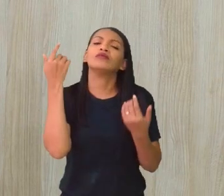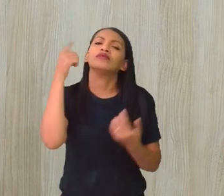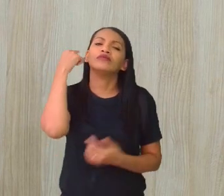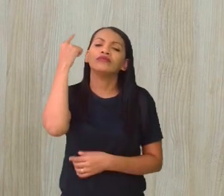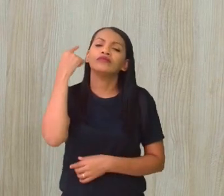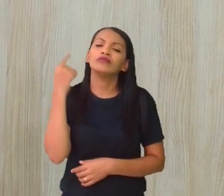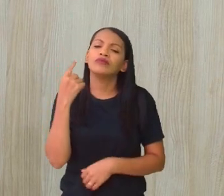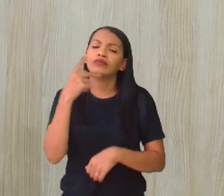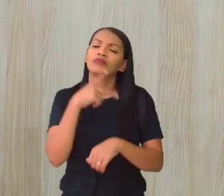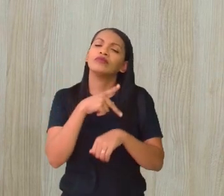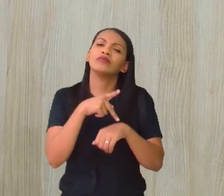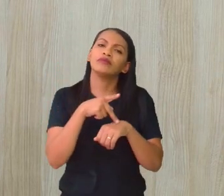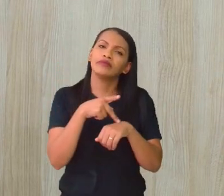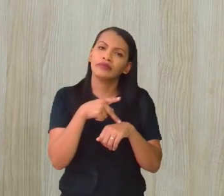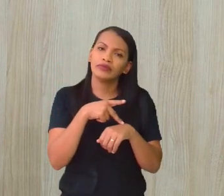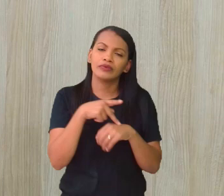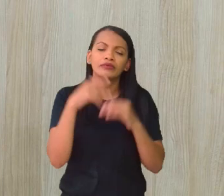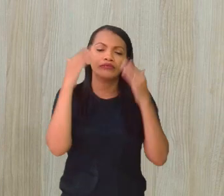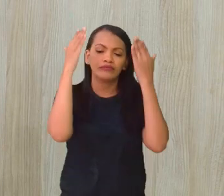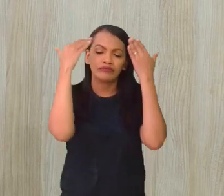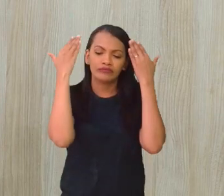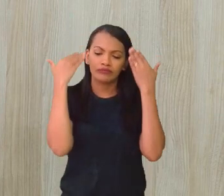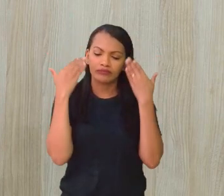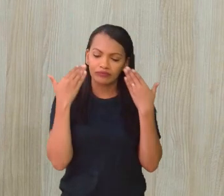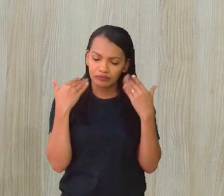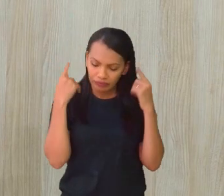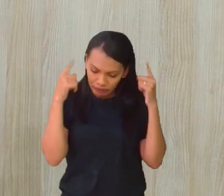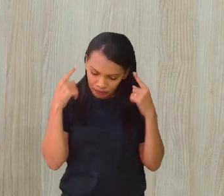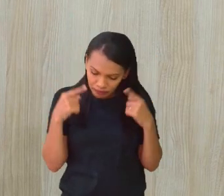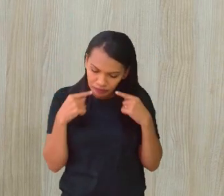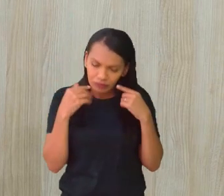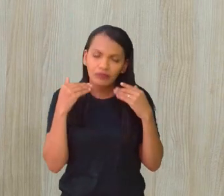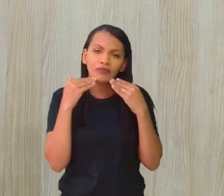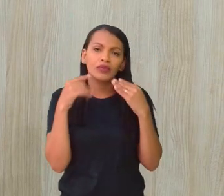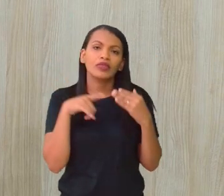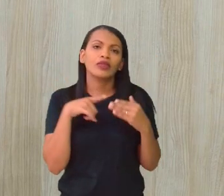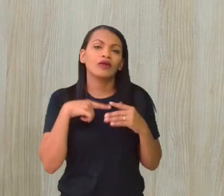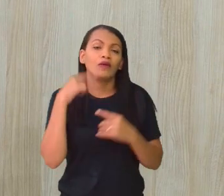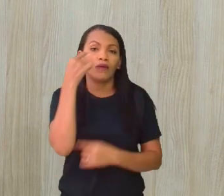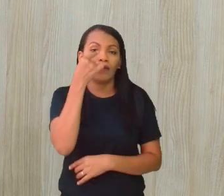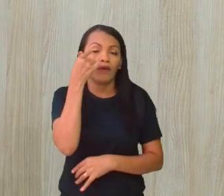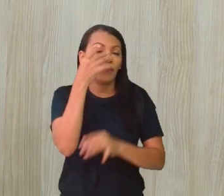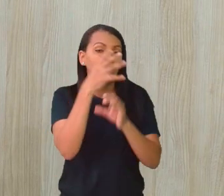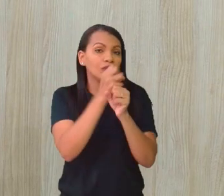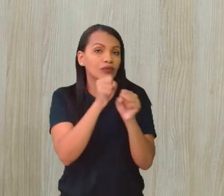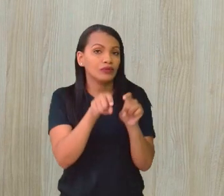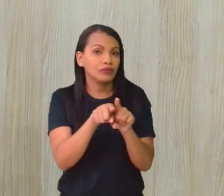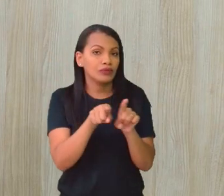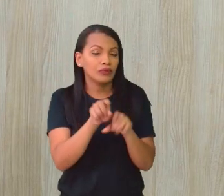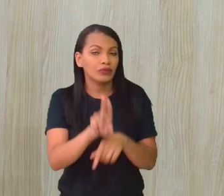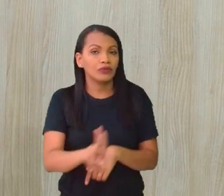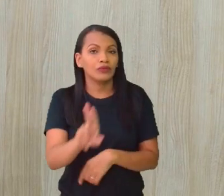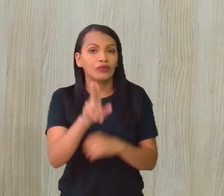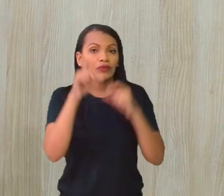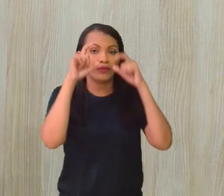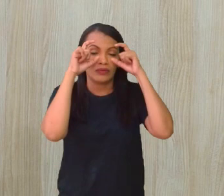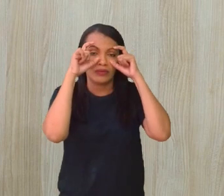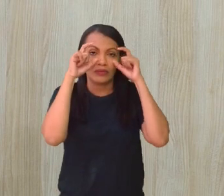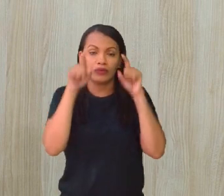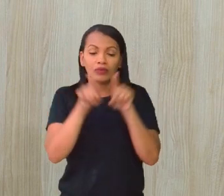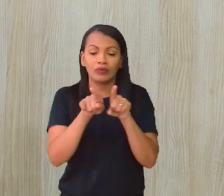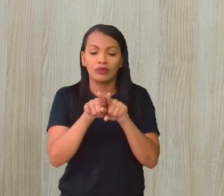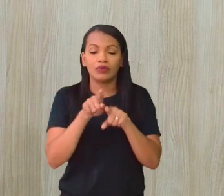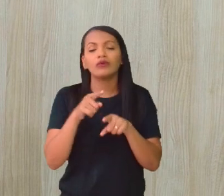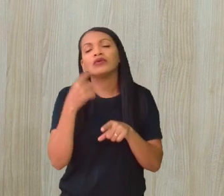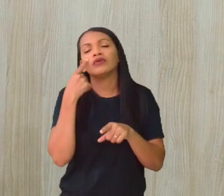pretos, cacheados na altura do queixo. Tenho olhos escuros, uso um óculos arredondado. E estou com a farda